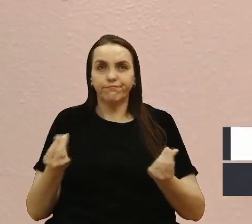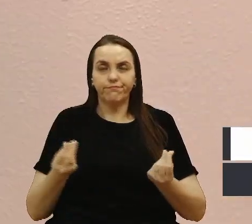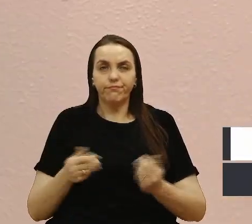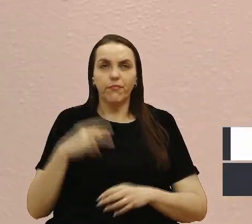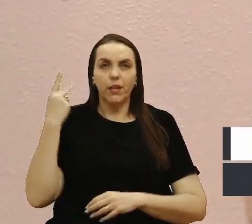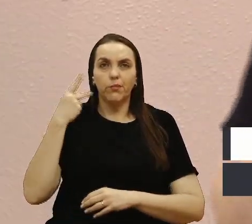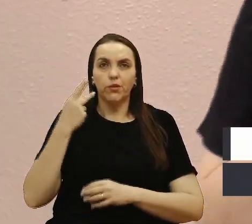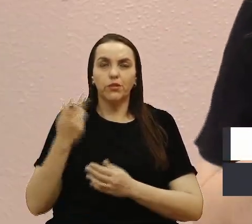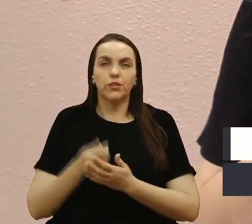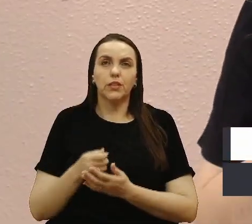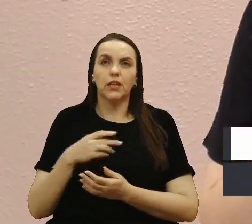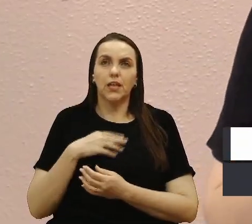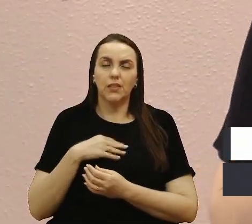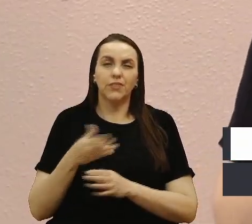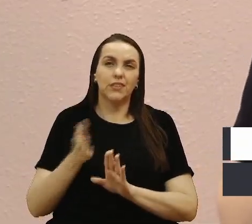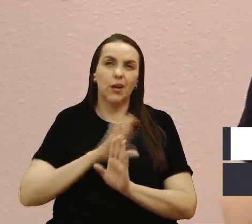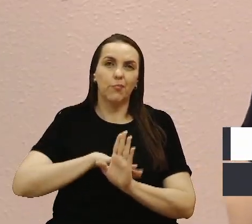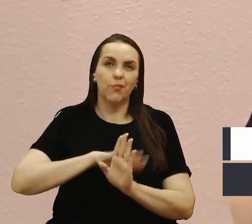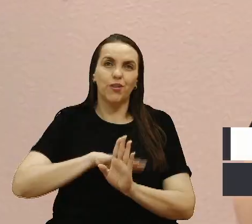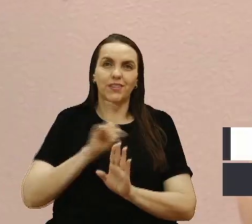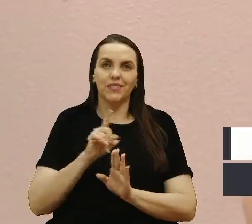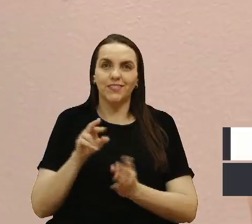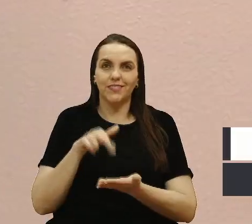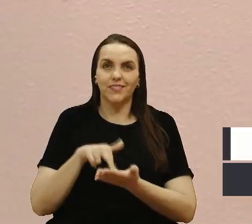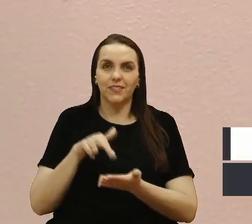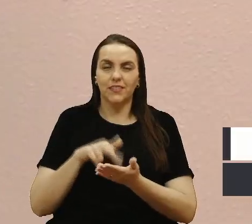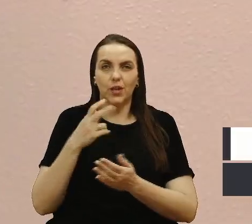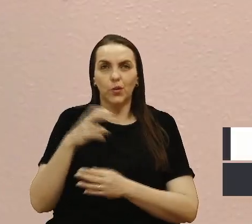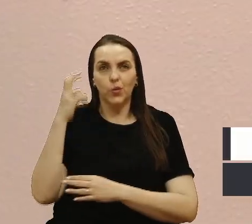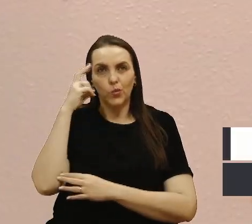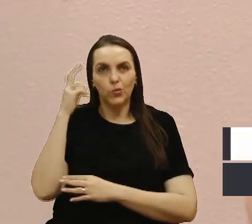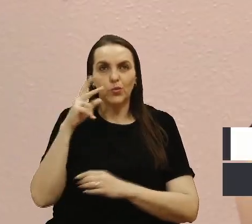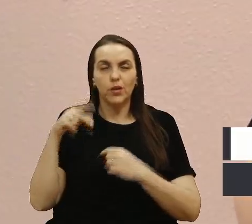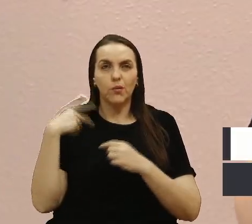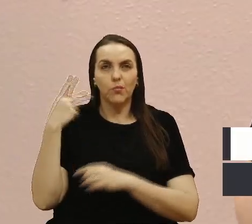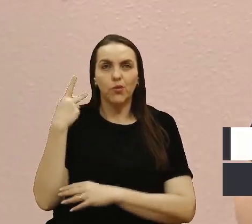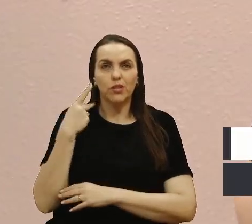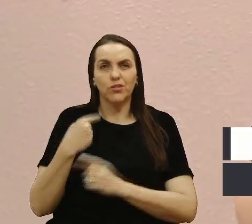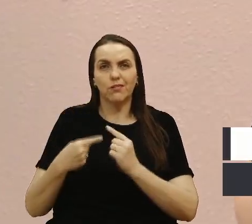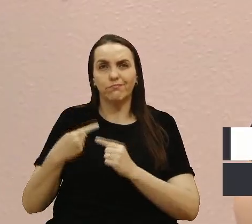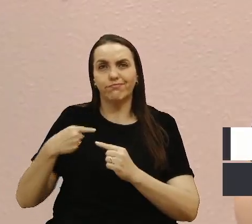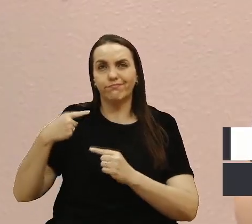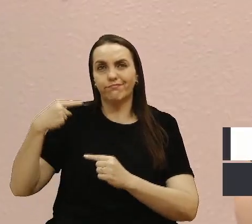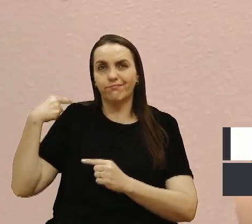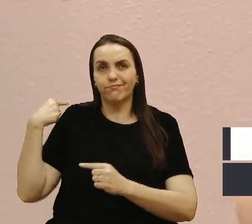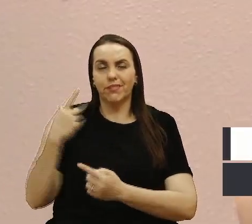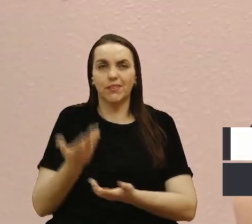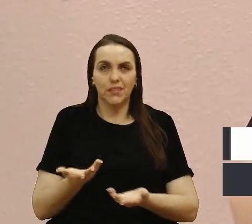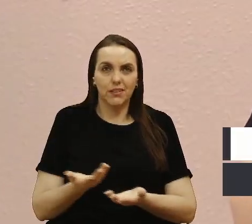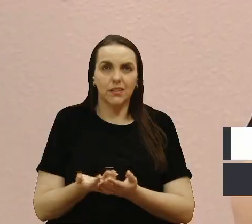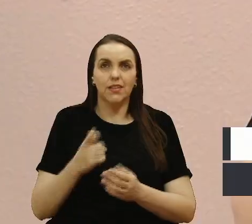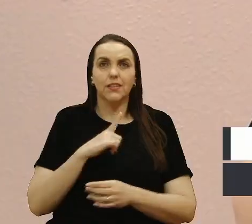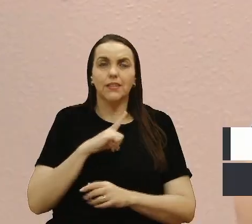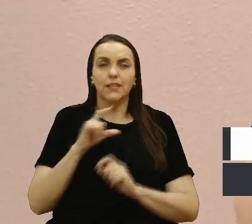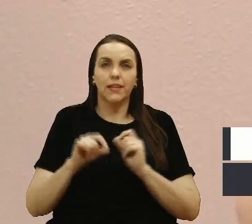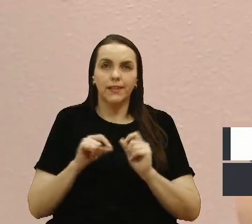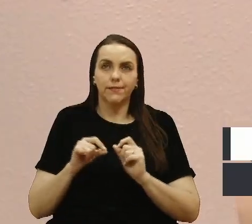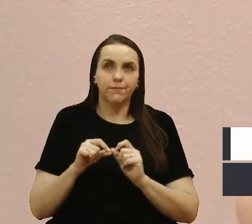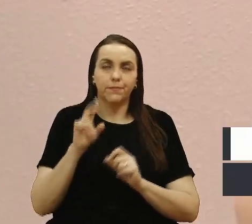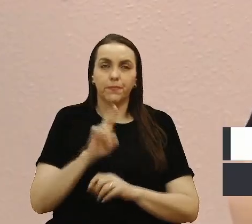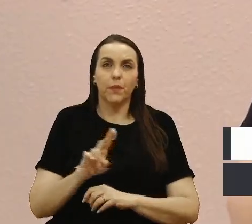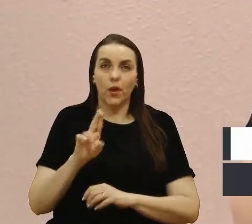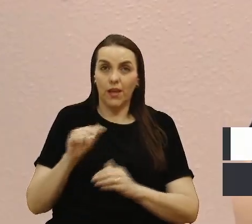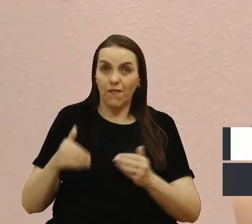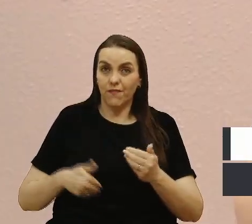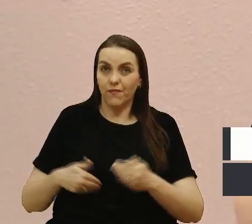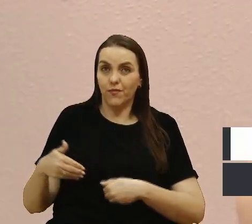política e muitas vezes a hipocrisia de uma realidade, de uma cultura política extremamente atrasada, que faz com que nós ainda tenhamos, né, o uso da